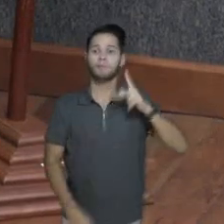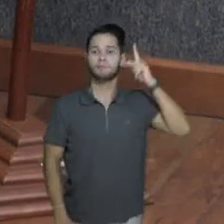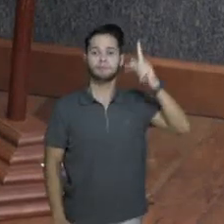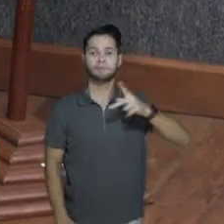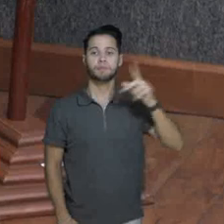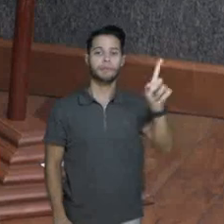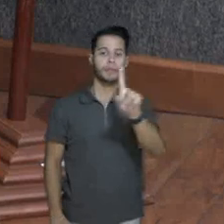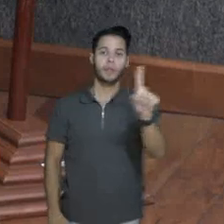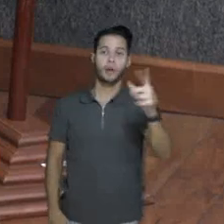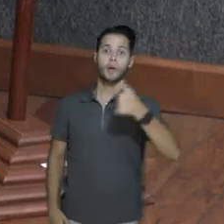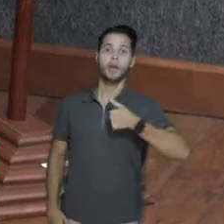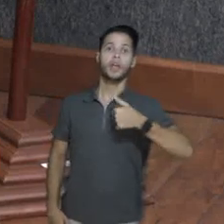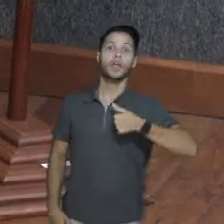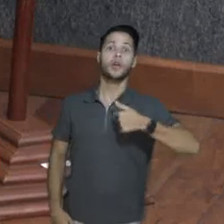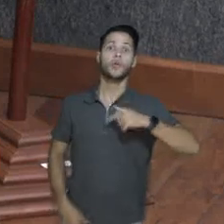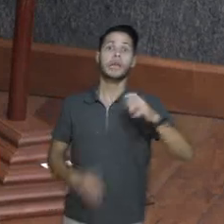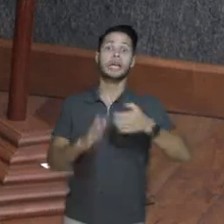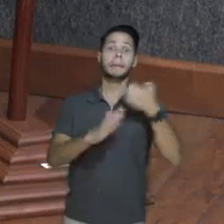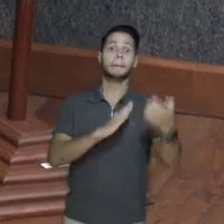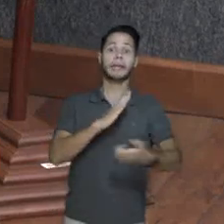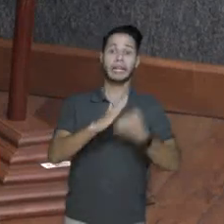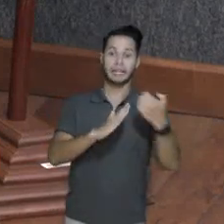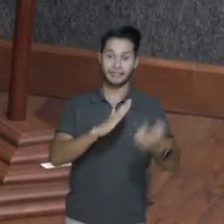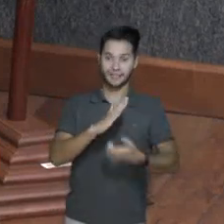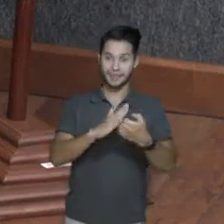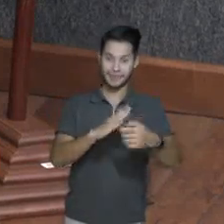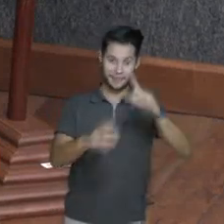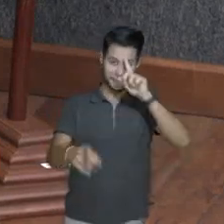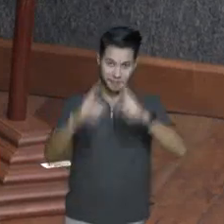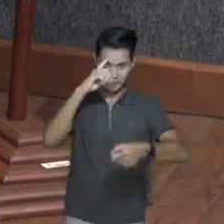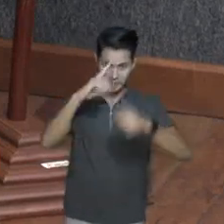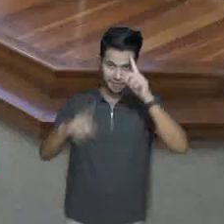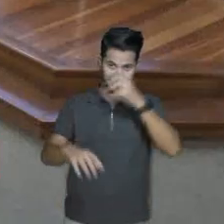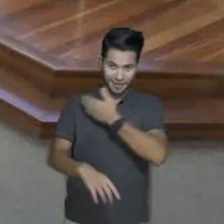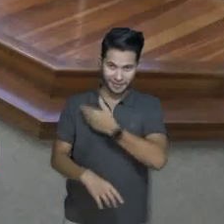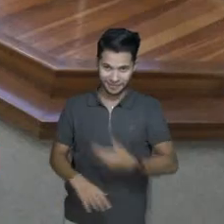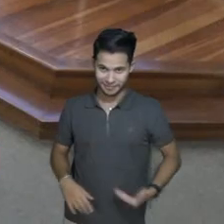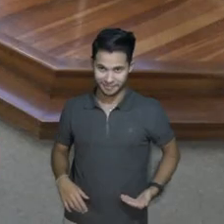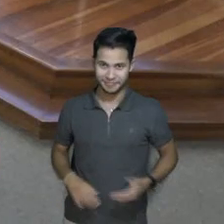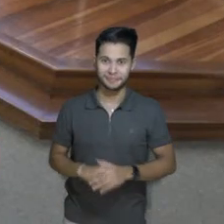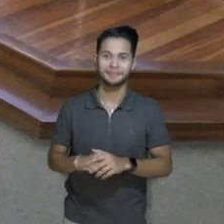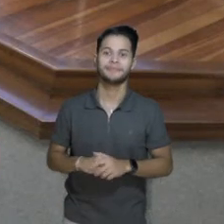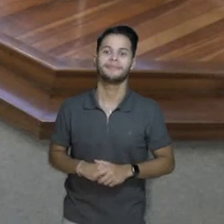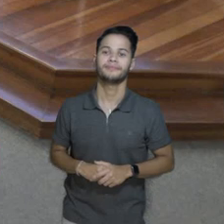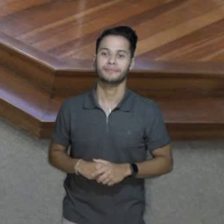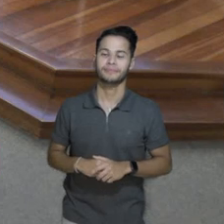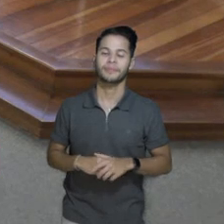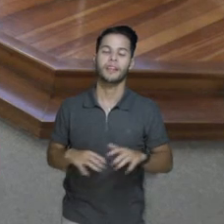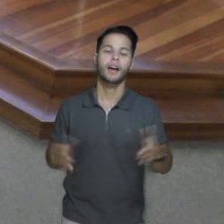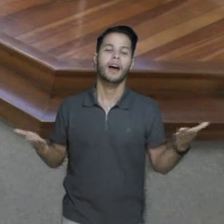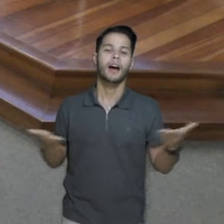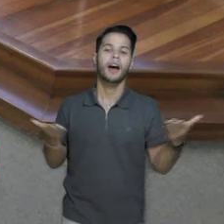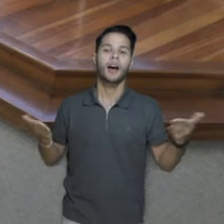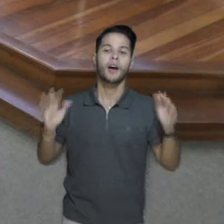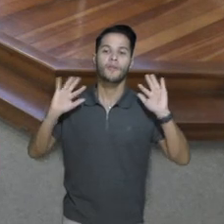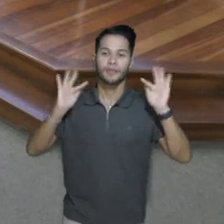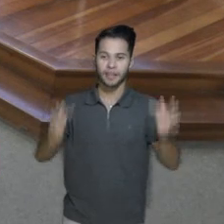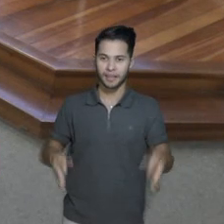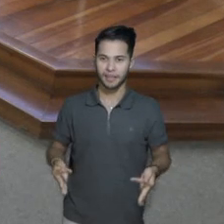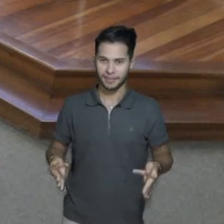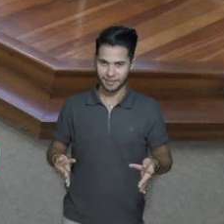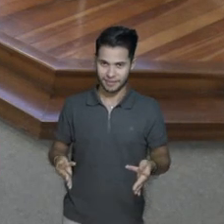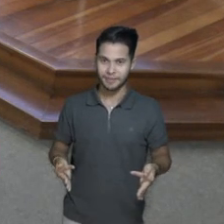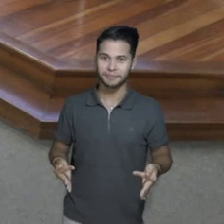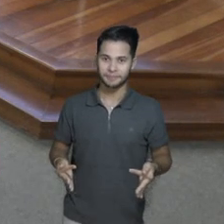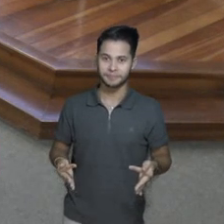coisa pública aí você rompe esse mecanismo para finalizar porque a gente tem que ouvir o Teco Agora